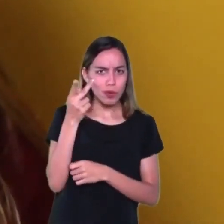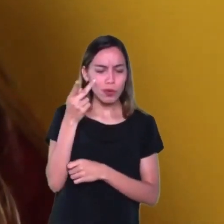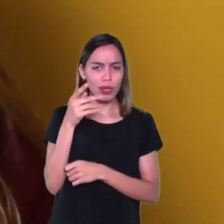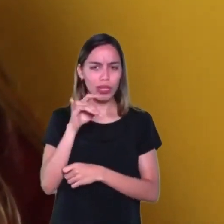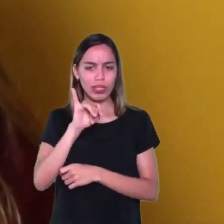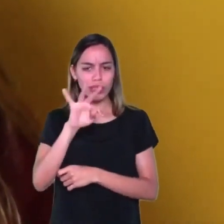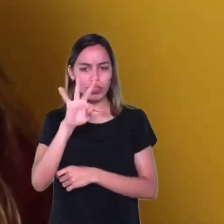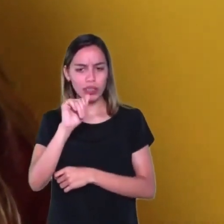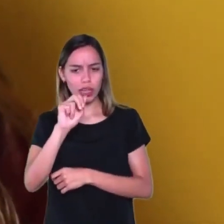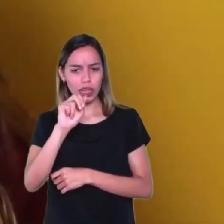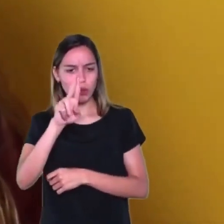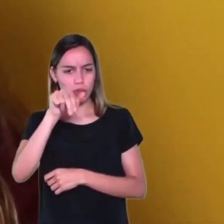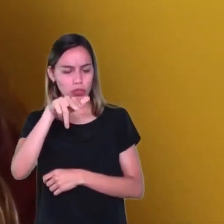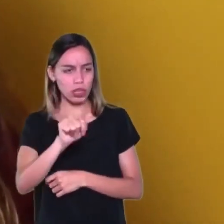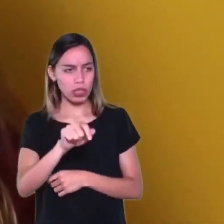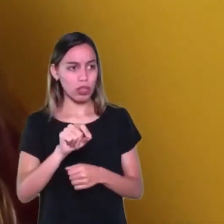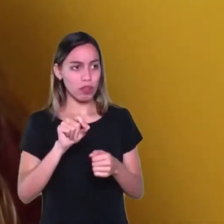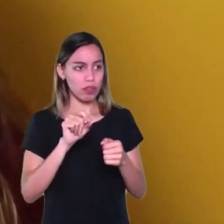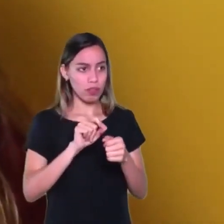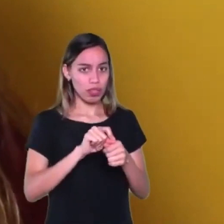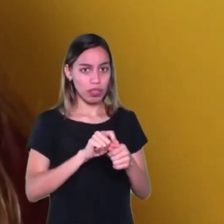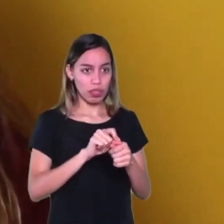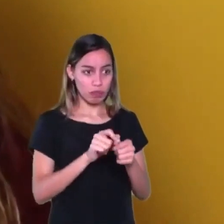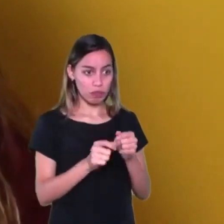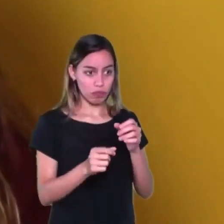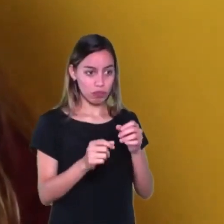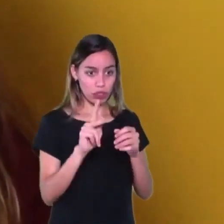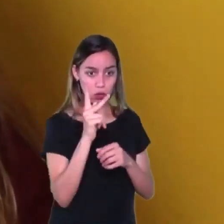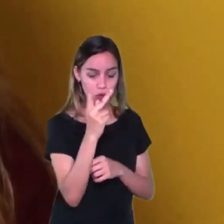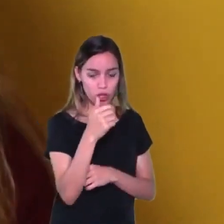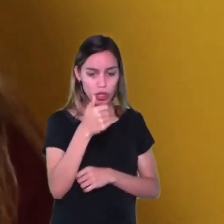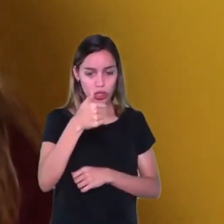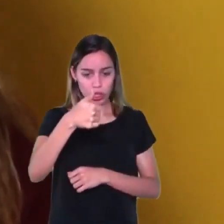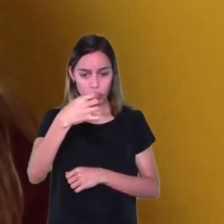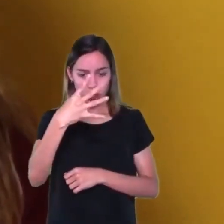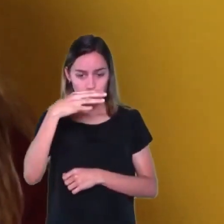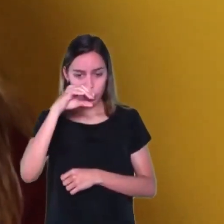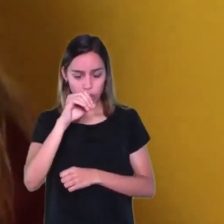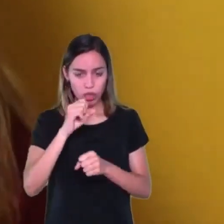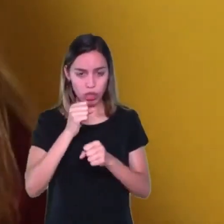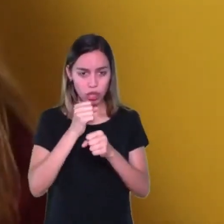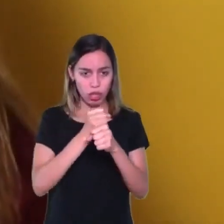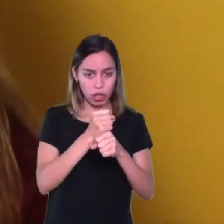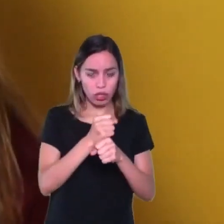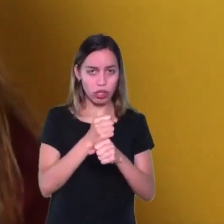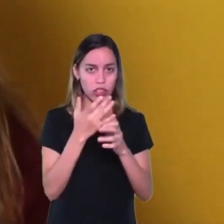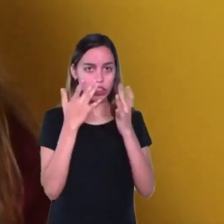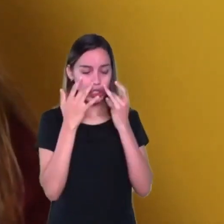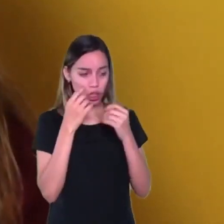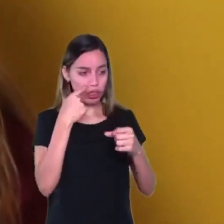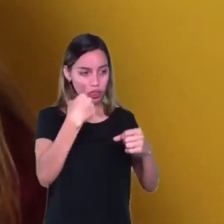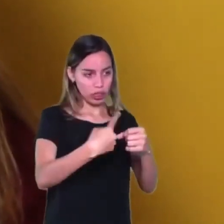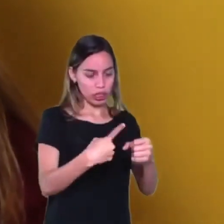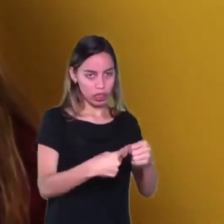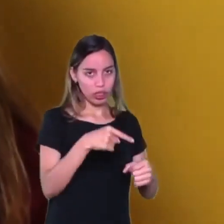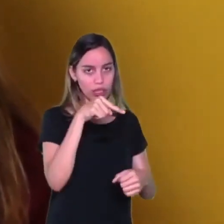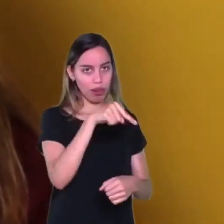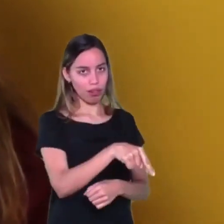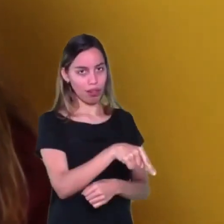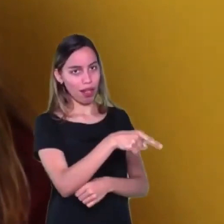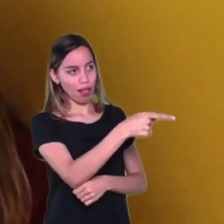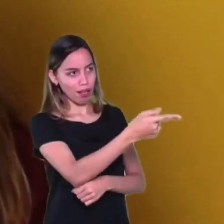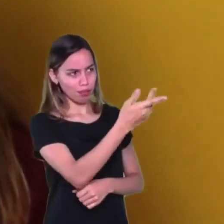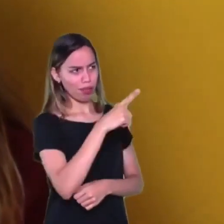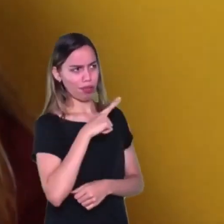livro 140 anos da história do teatro em Itaúna, e é com esse Silvio, tem esse